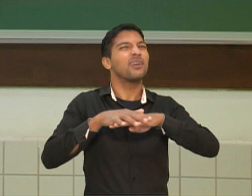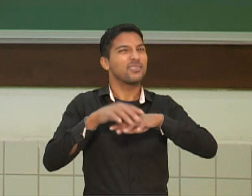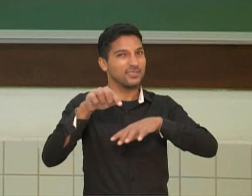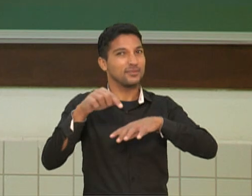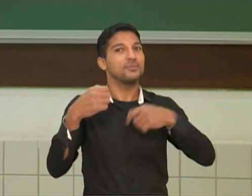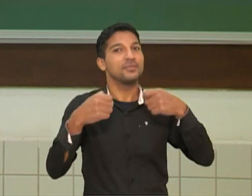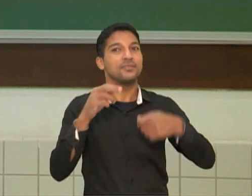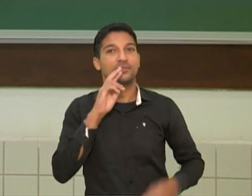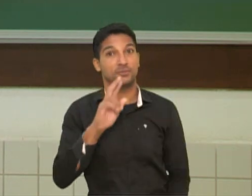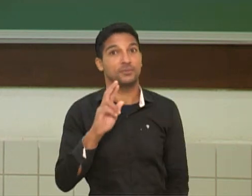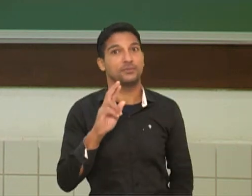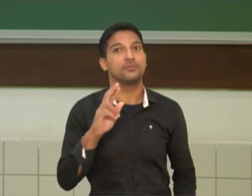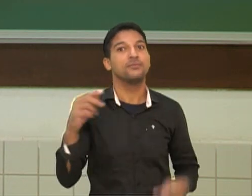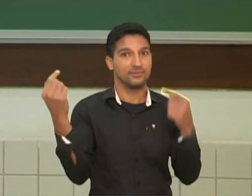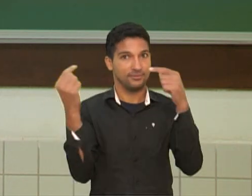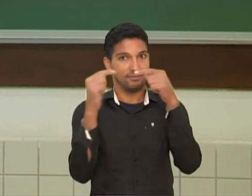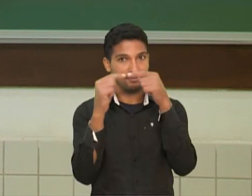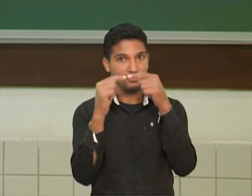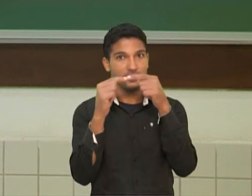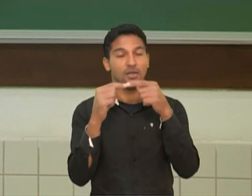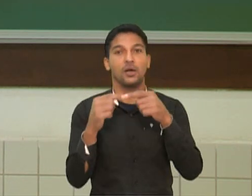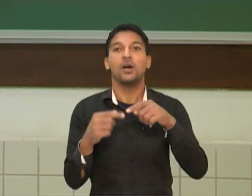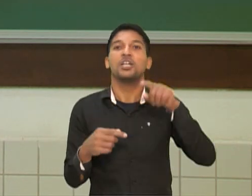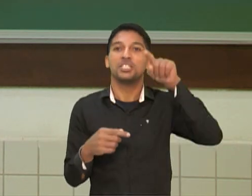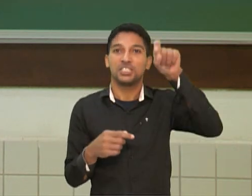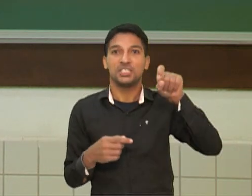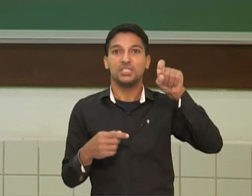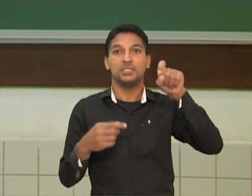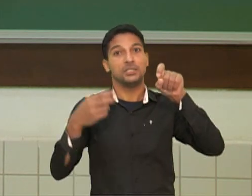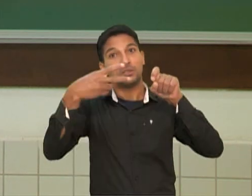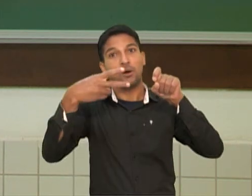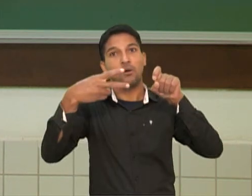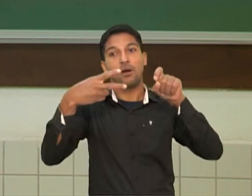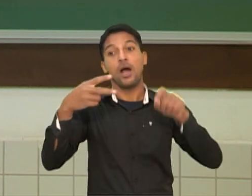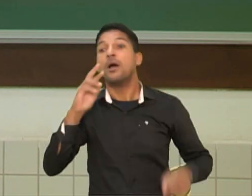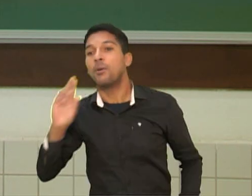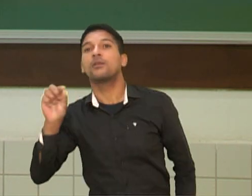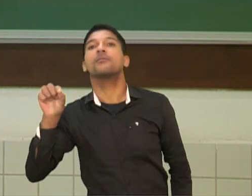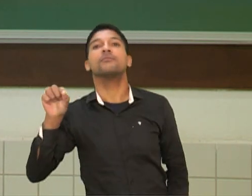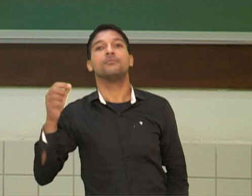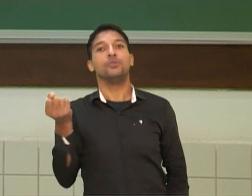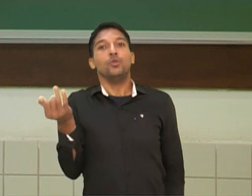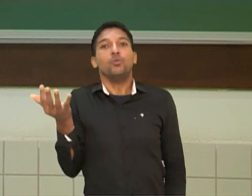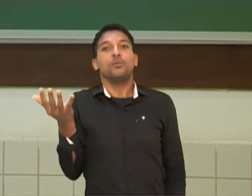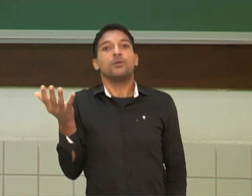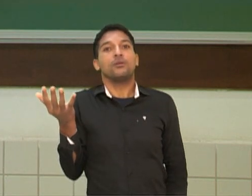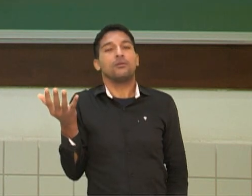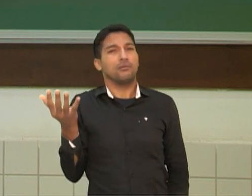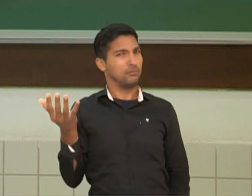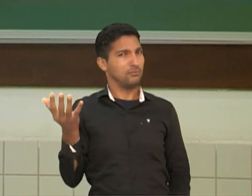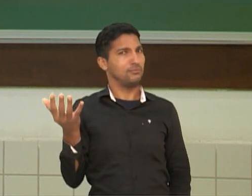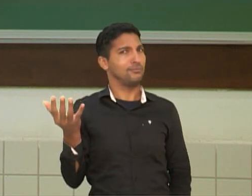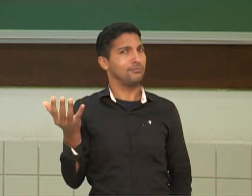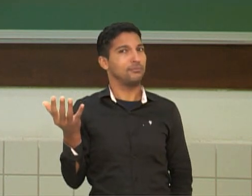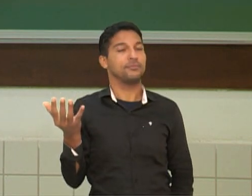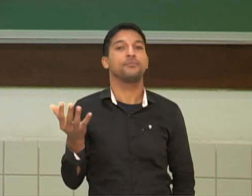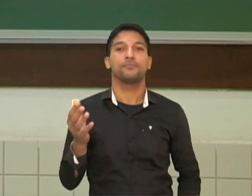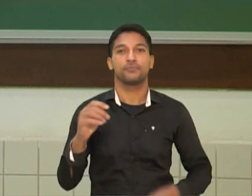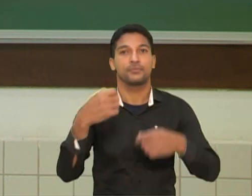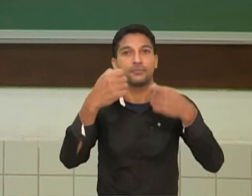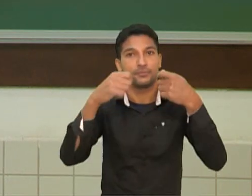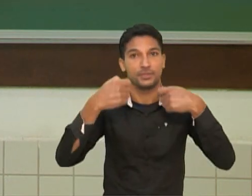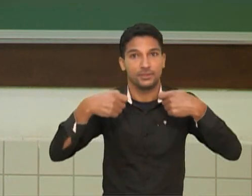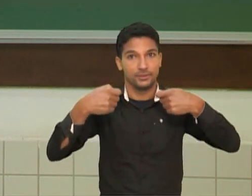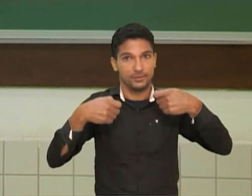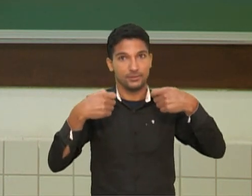um resultado, eu vou dar x é igual a alguma coisa, algum número. E não é sempre assim, tá? Existem essas questões que são